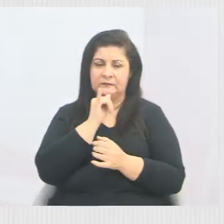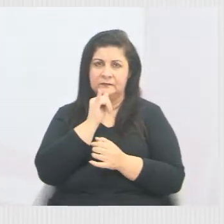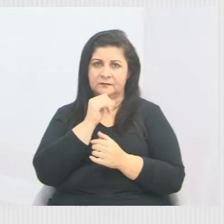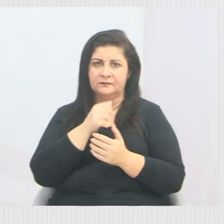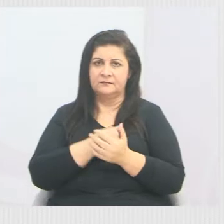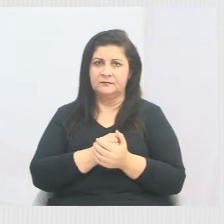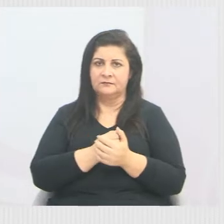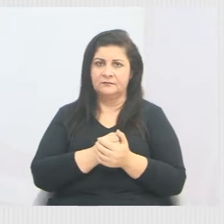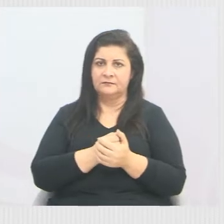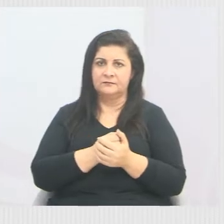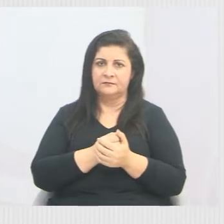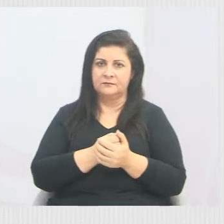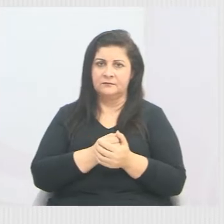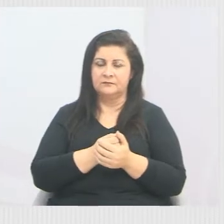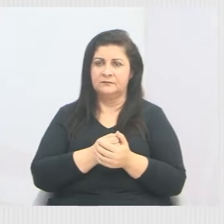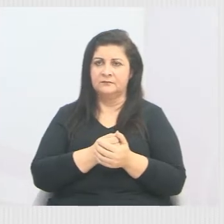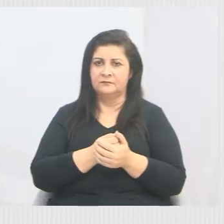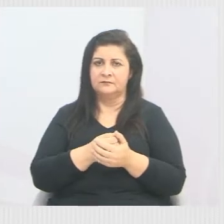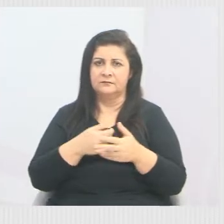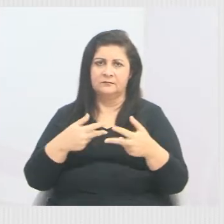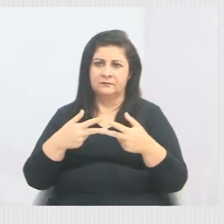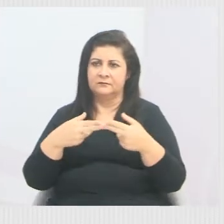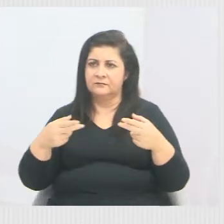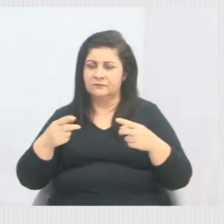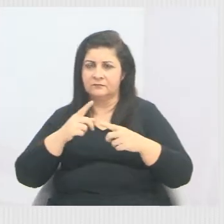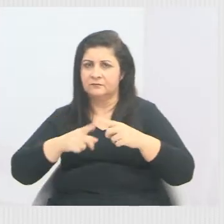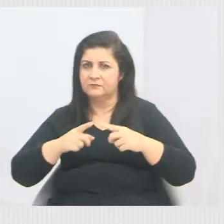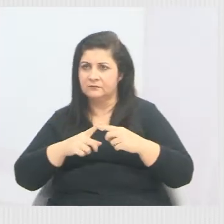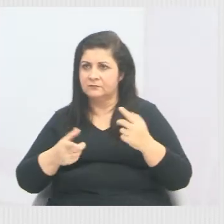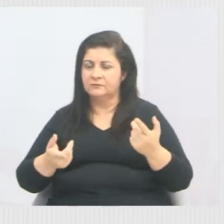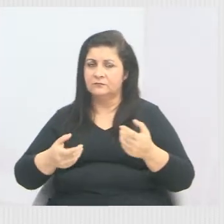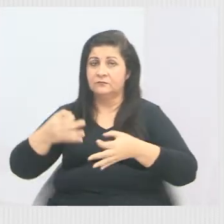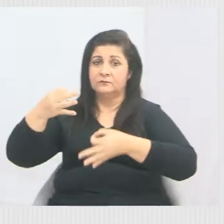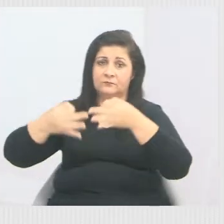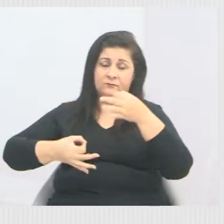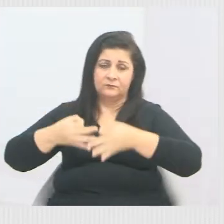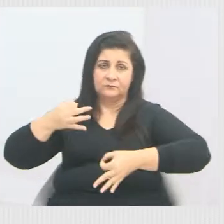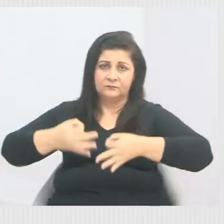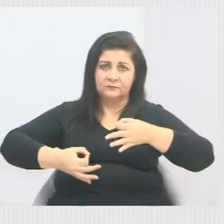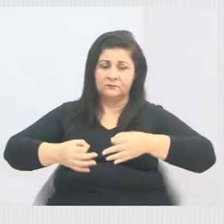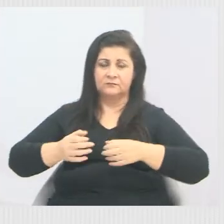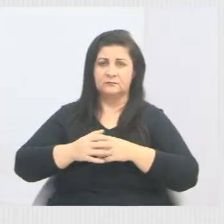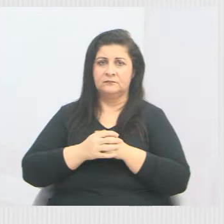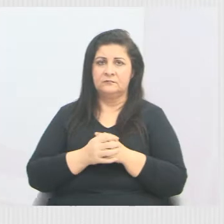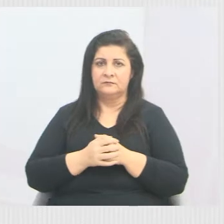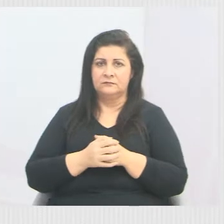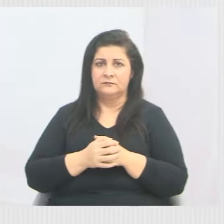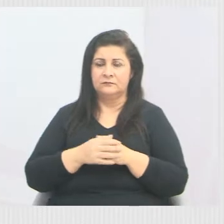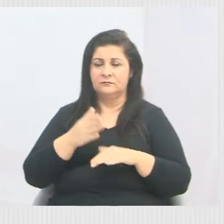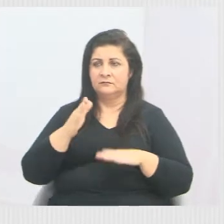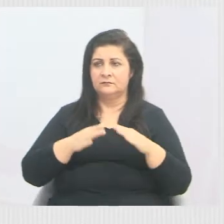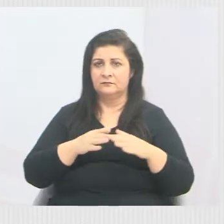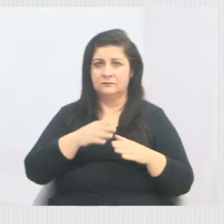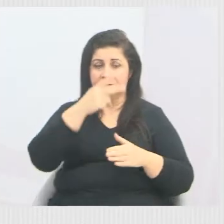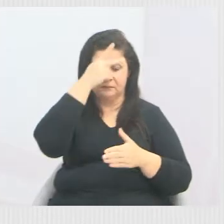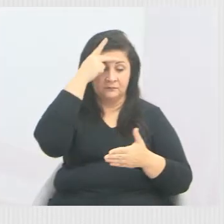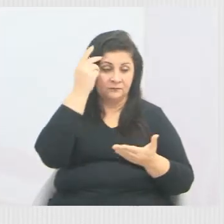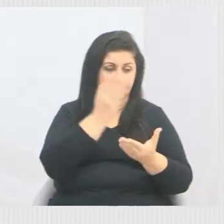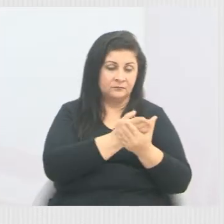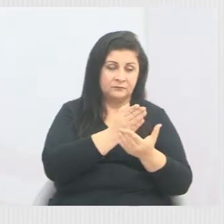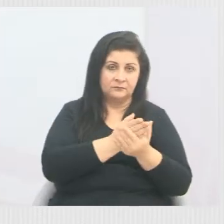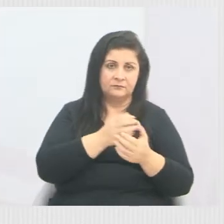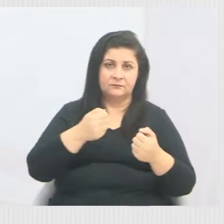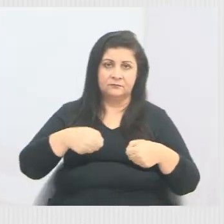os gastos com material de consumo, os gastos de pessoa jurídica, os gastos de pessoa física,